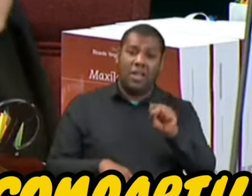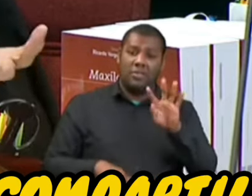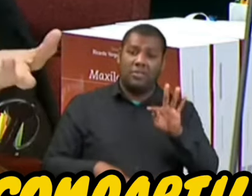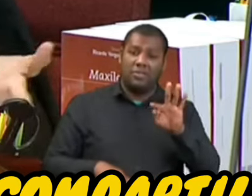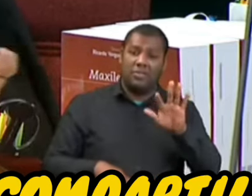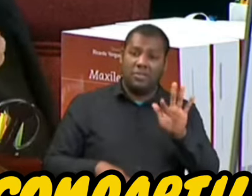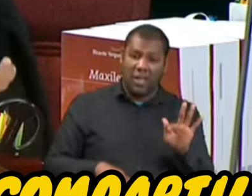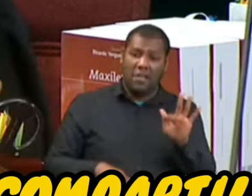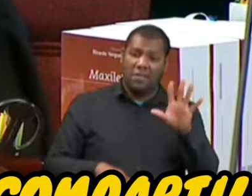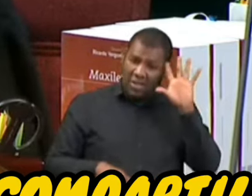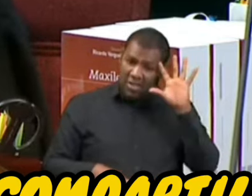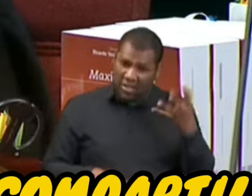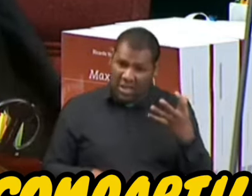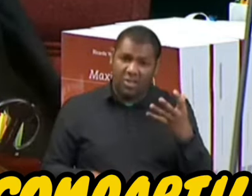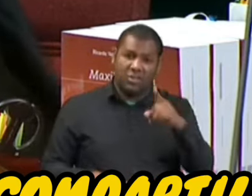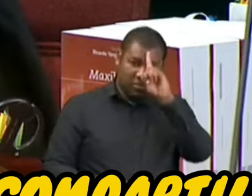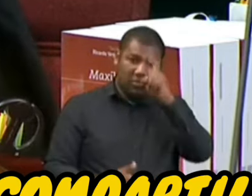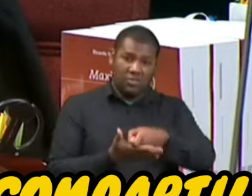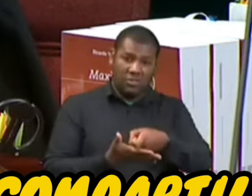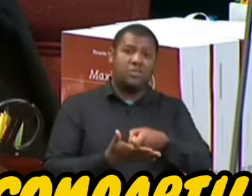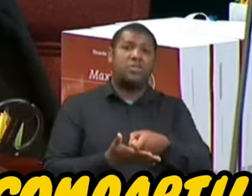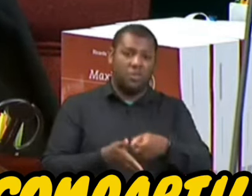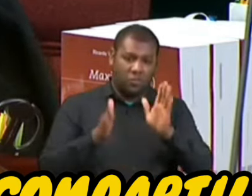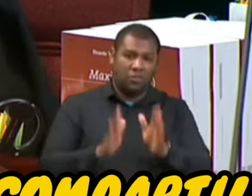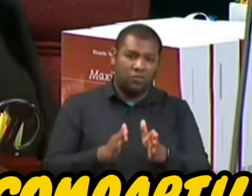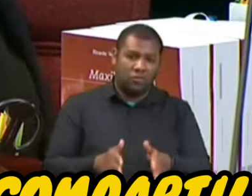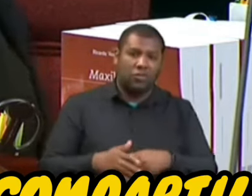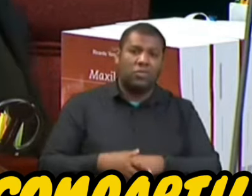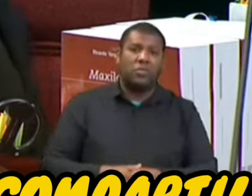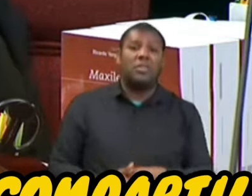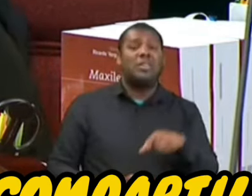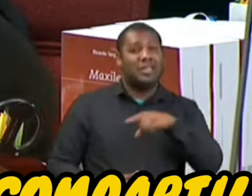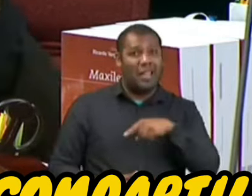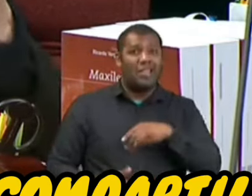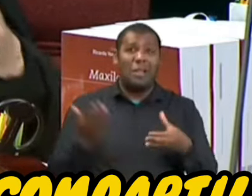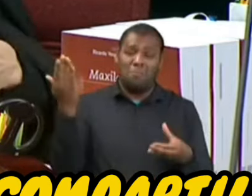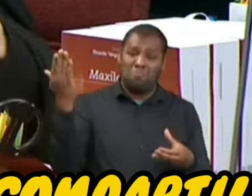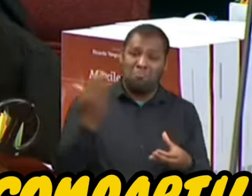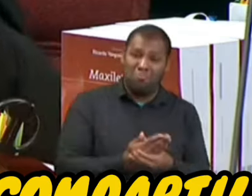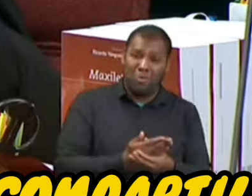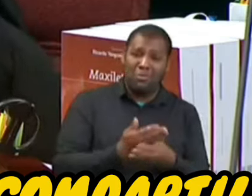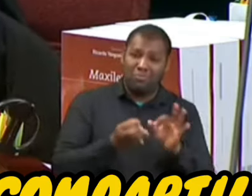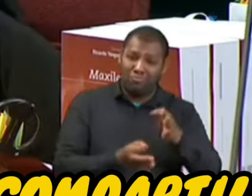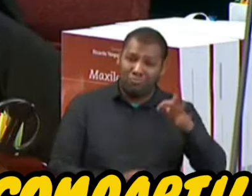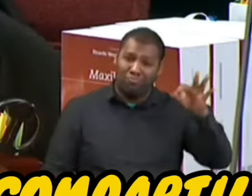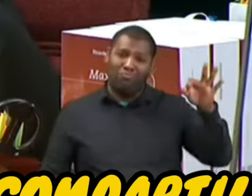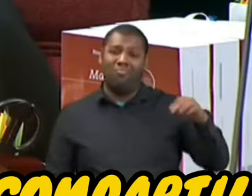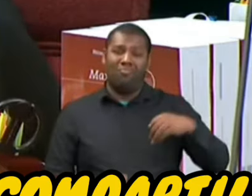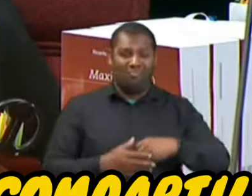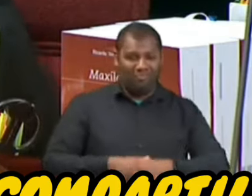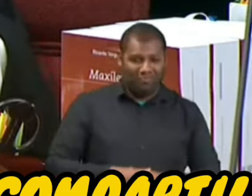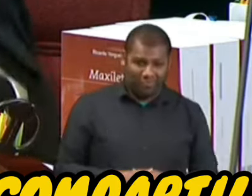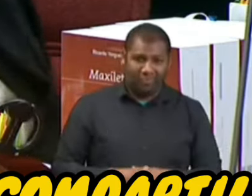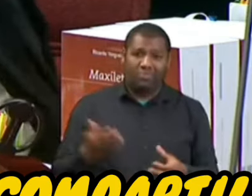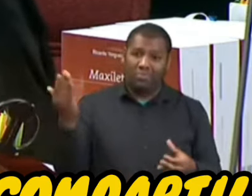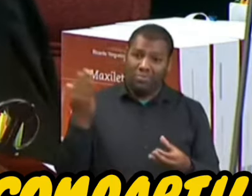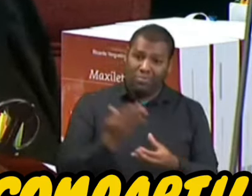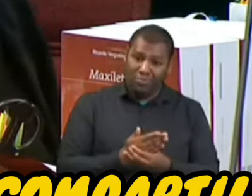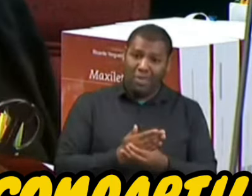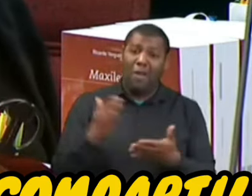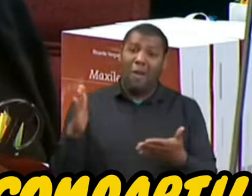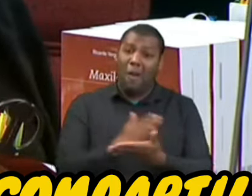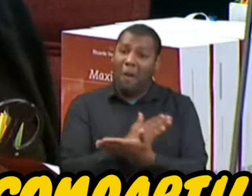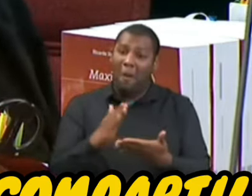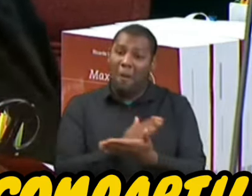temos processos que se alongam exatamente por isso. Nós todos temos processos no nosso gabinete de 20 anos. O avô